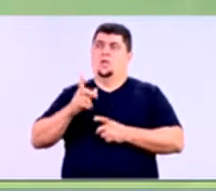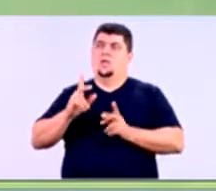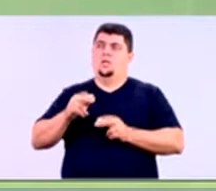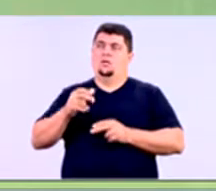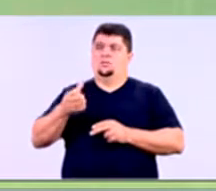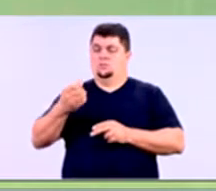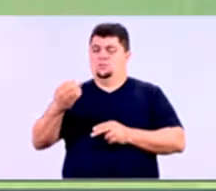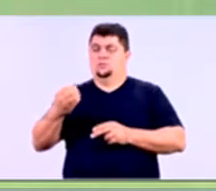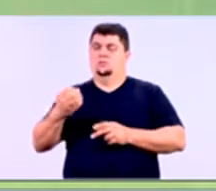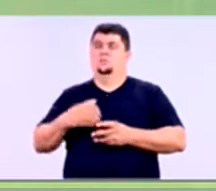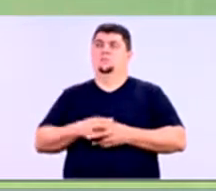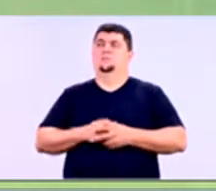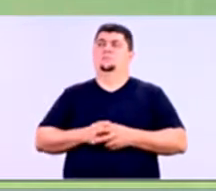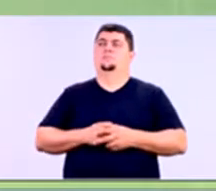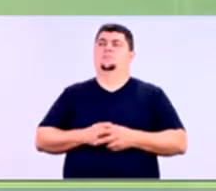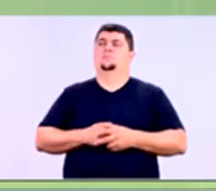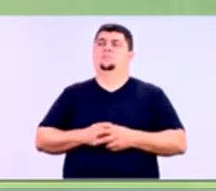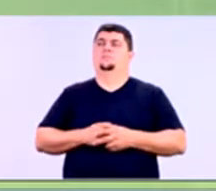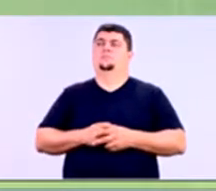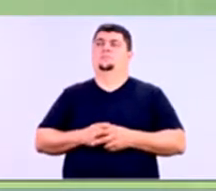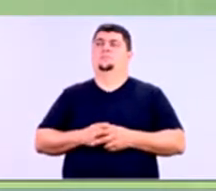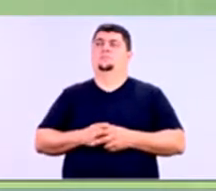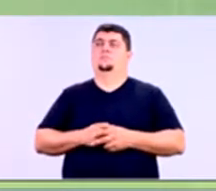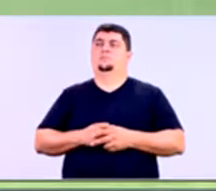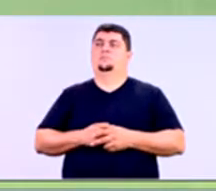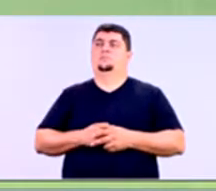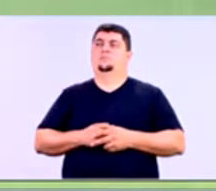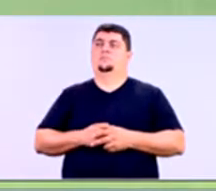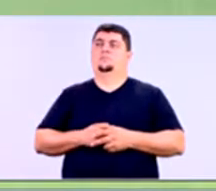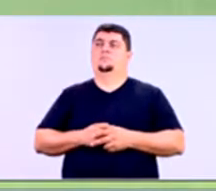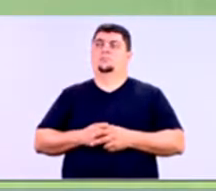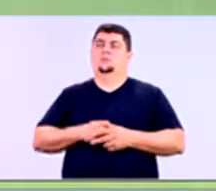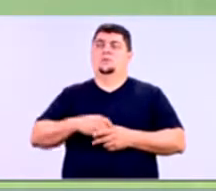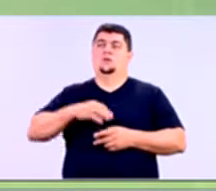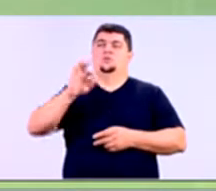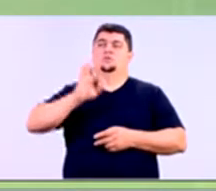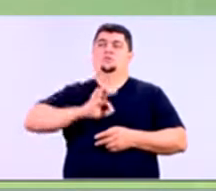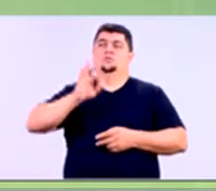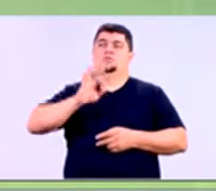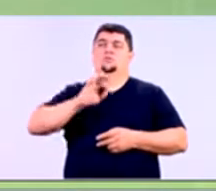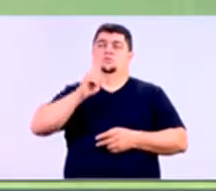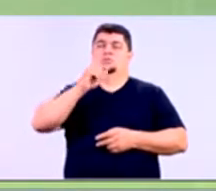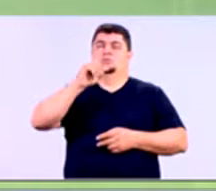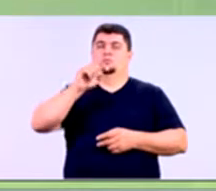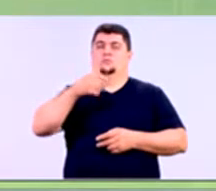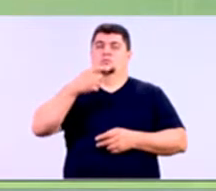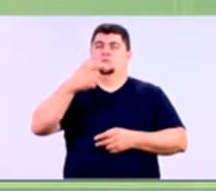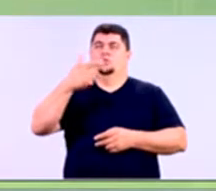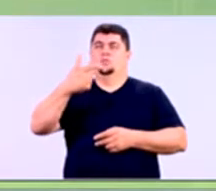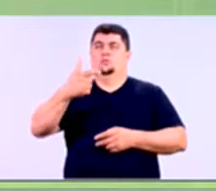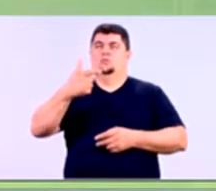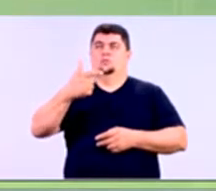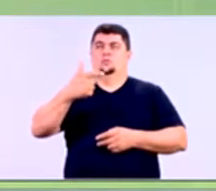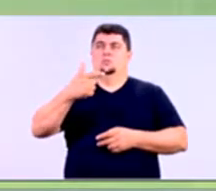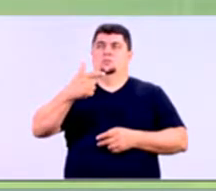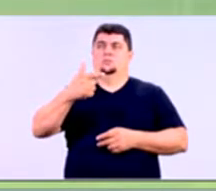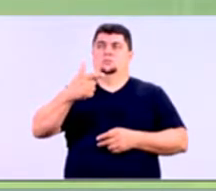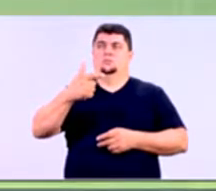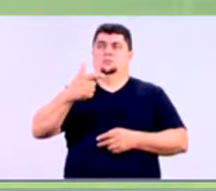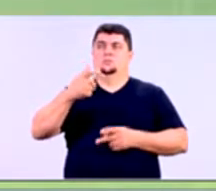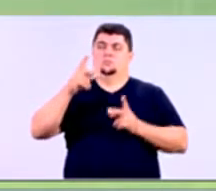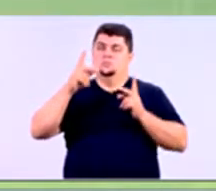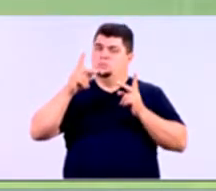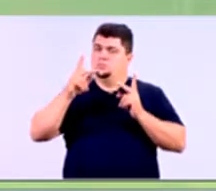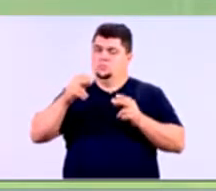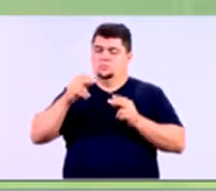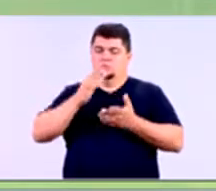sim 60. Há uma taxa de juros I, olha a taxa que está mensal, e bate com a quantidade